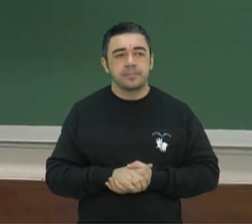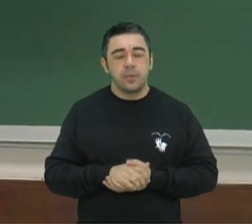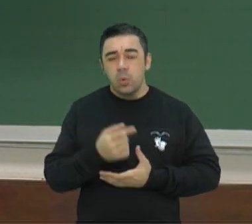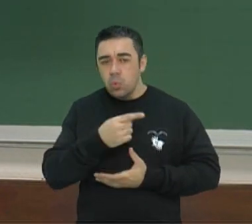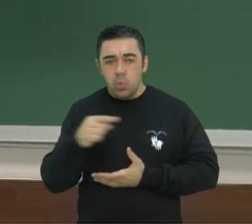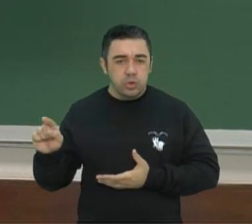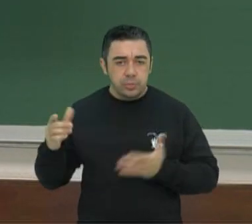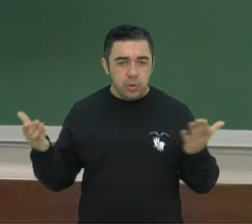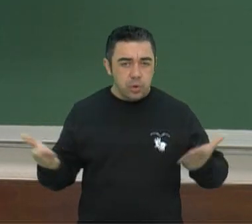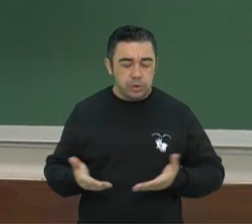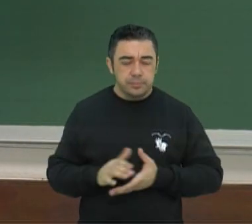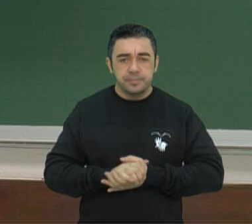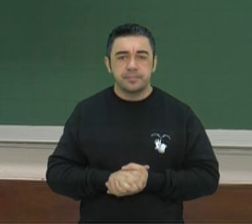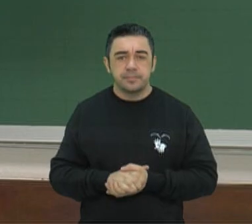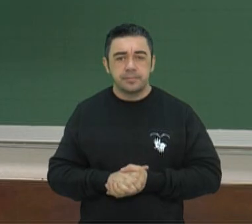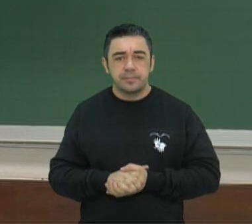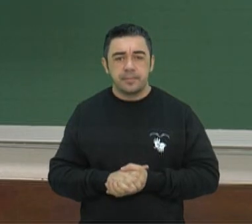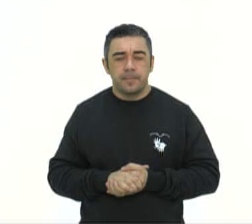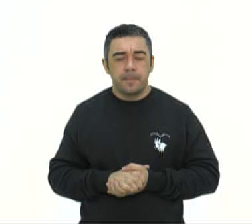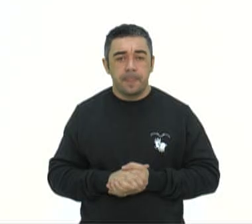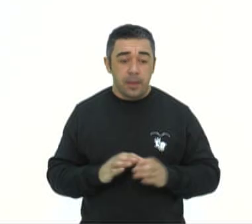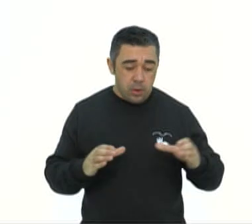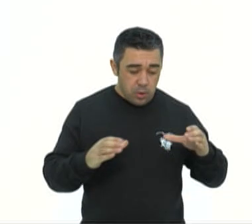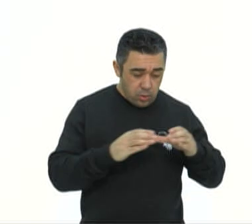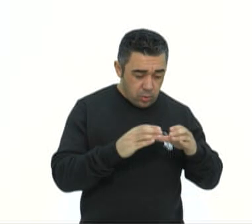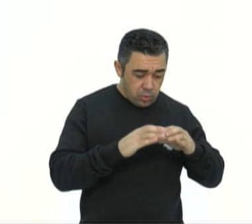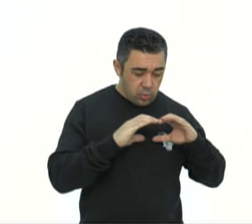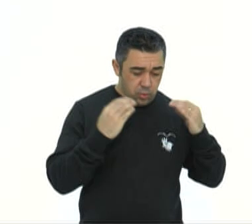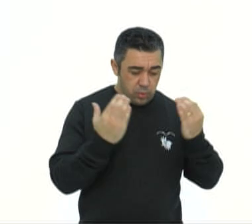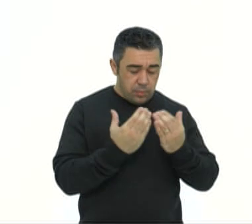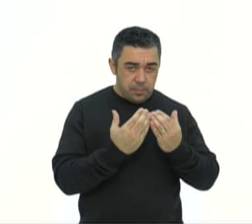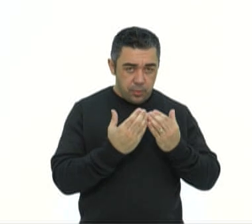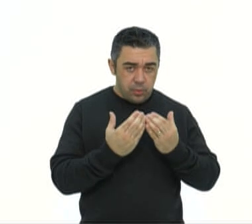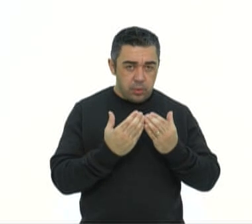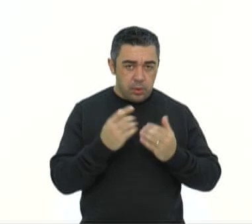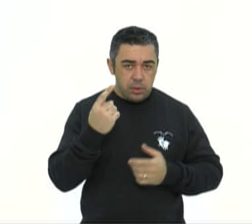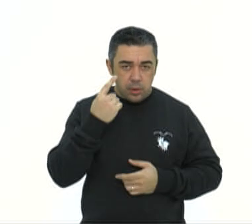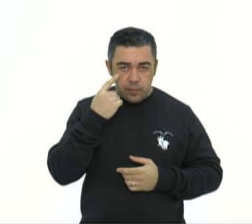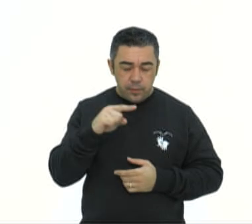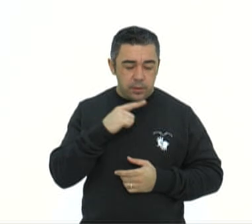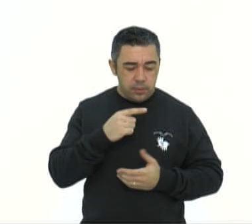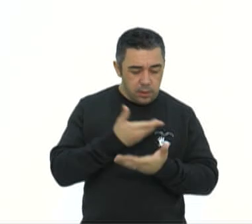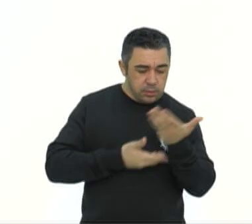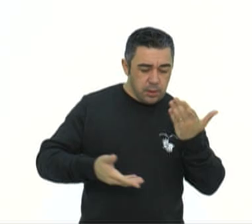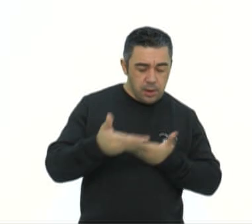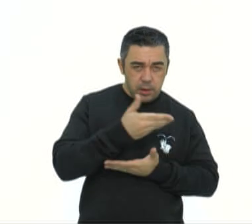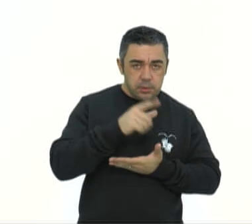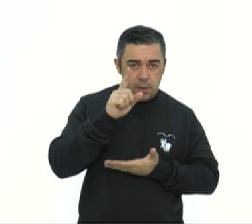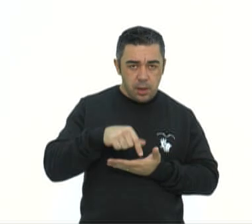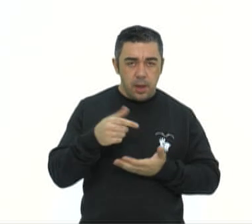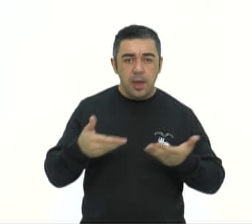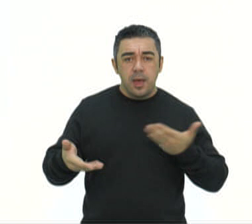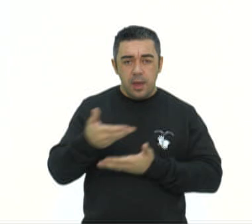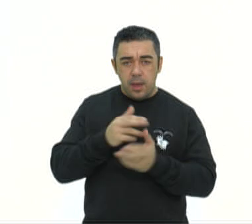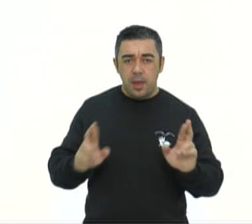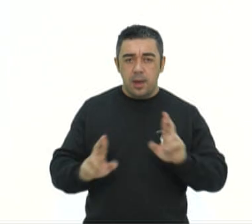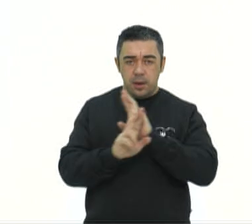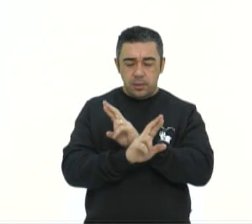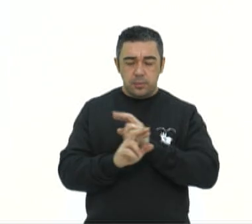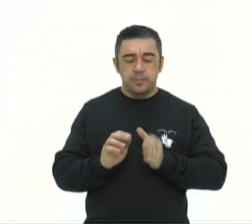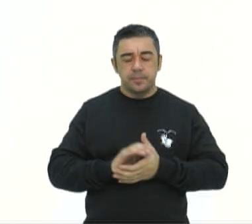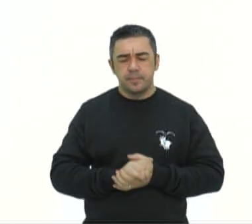Último exercício de hoje. Em uma comunidade biológica, os organismos interagem entre si nas chamadas relações